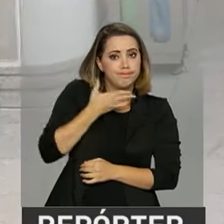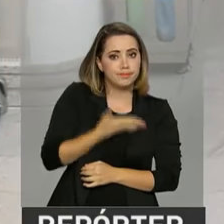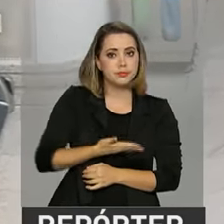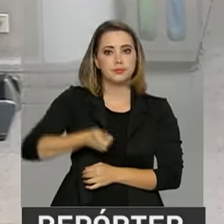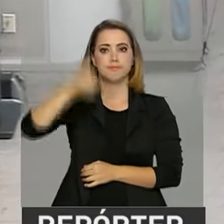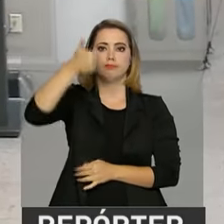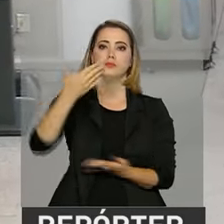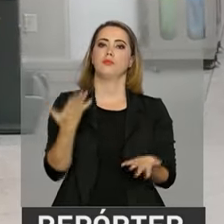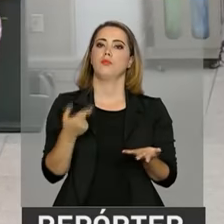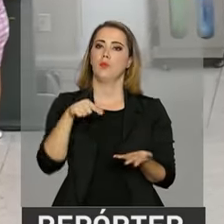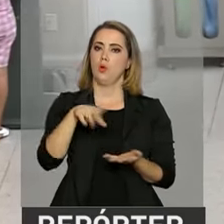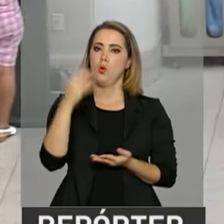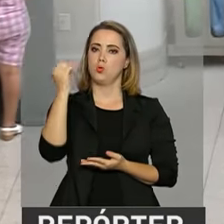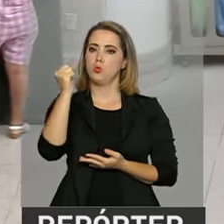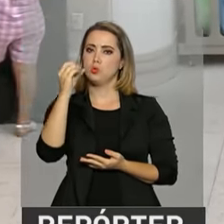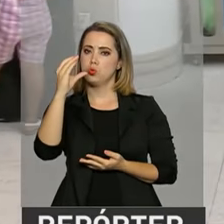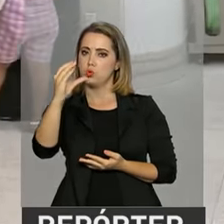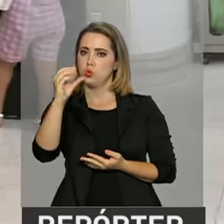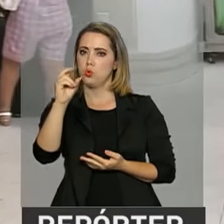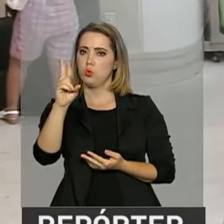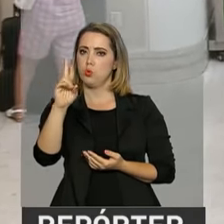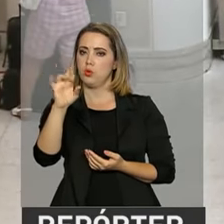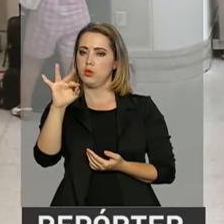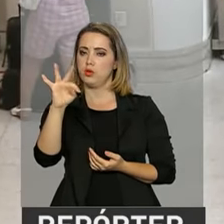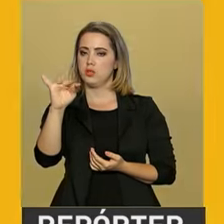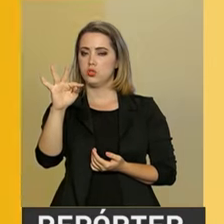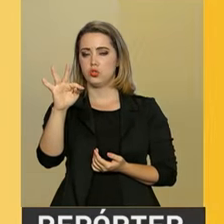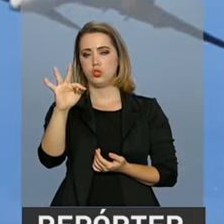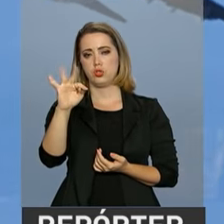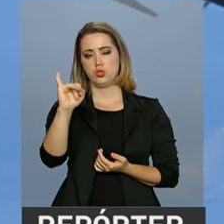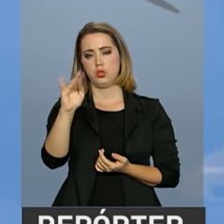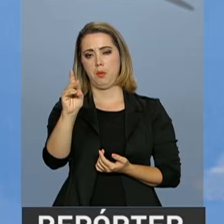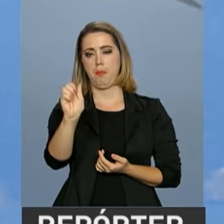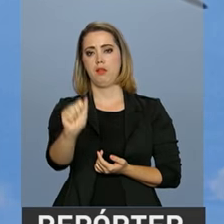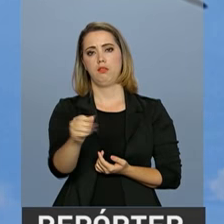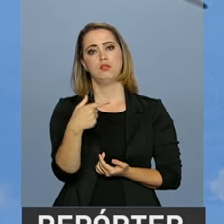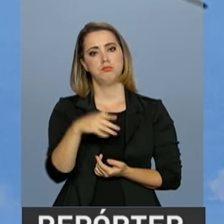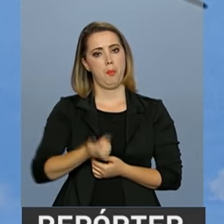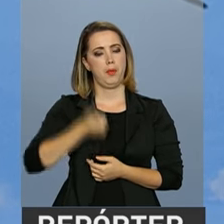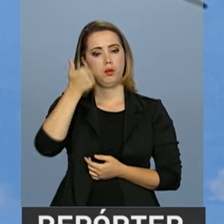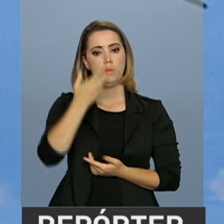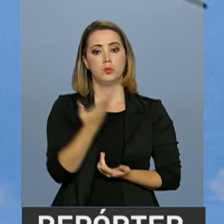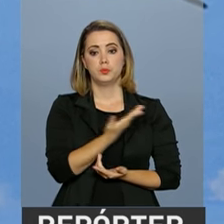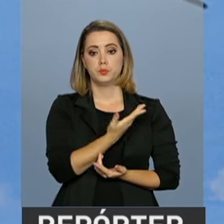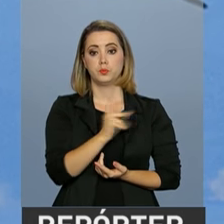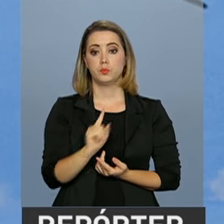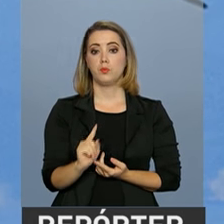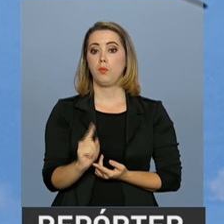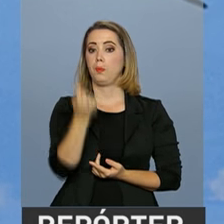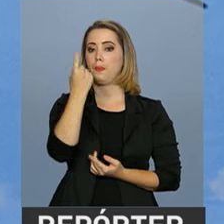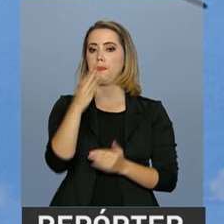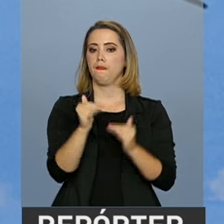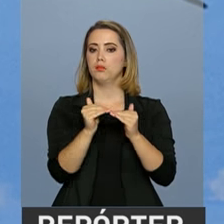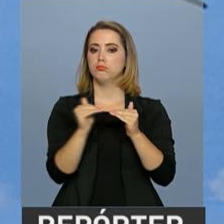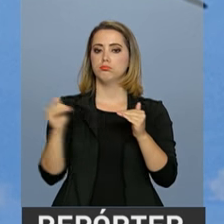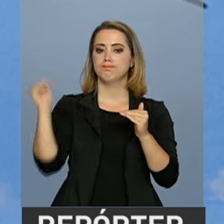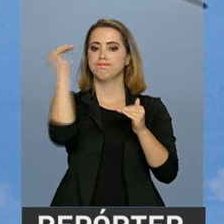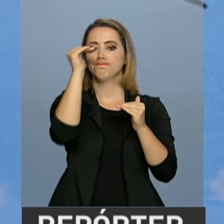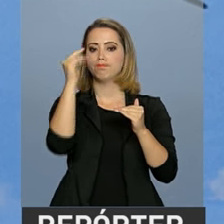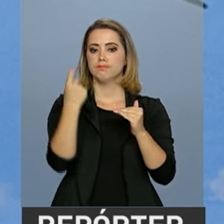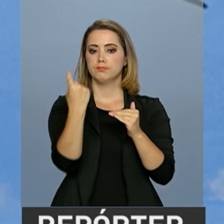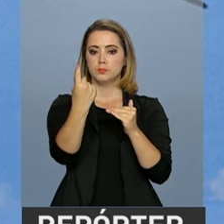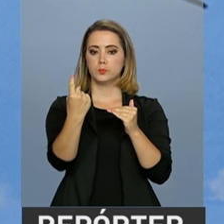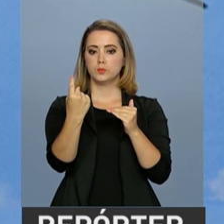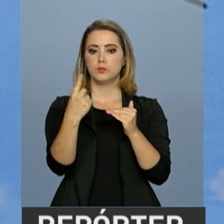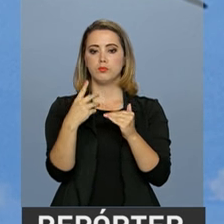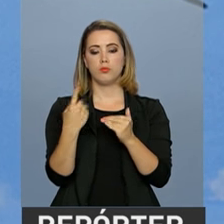de Curitiba foi o campeão entre os mais bem avaliados. O Aeroporto Internacional de Curitiba, Afonso Pena, liderou o